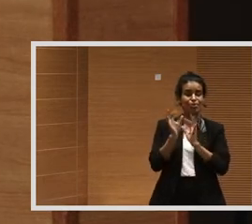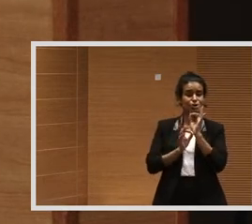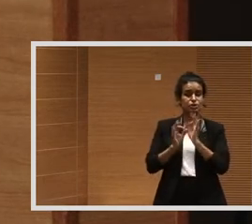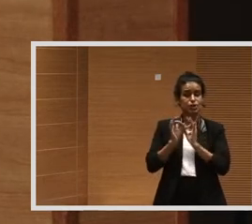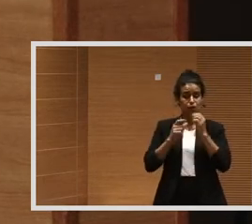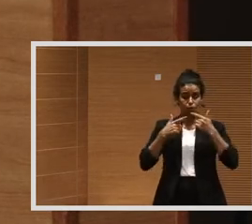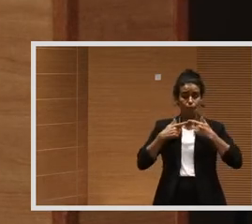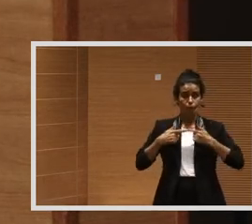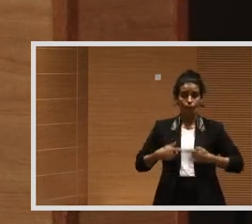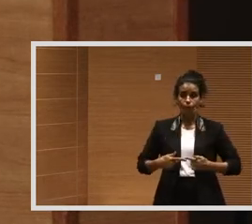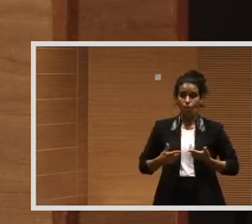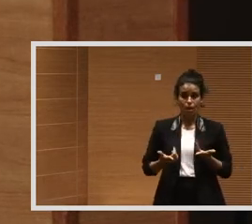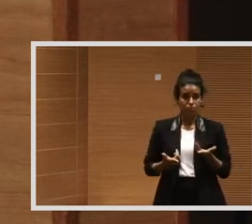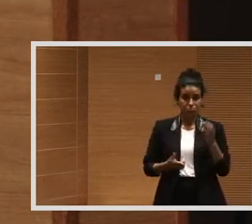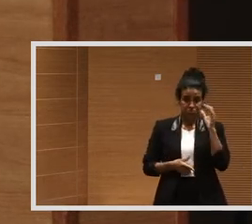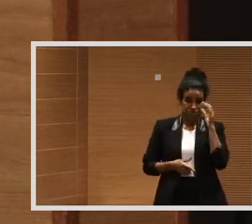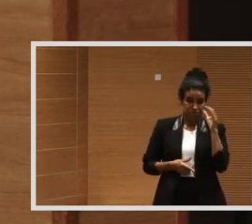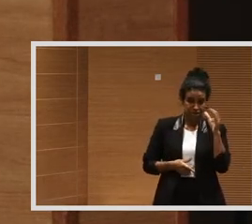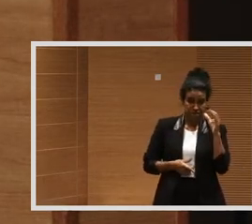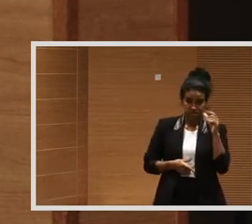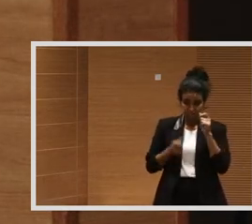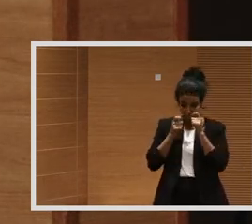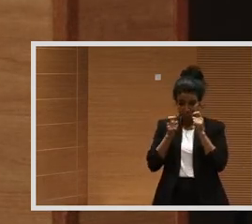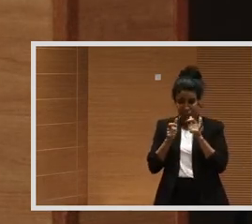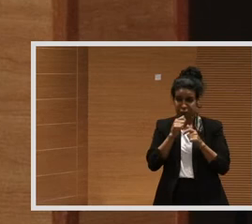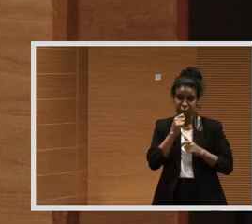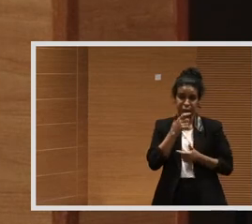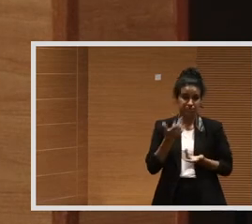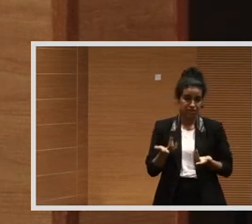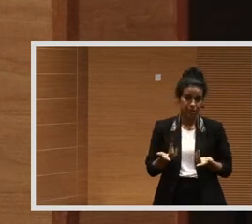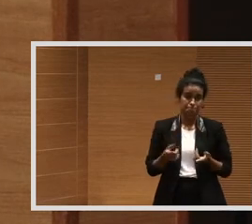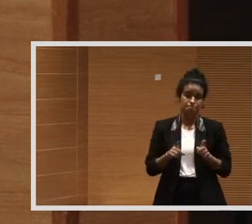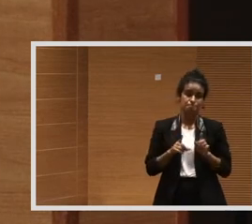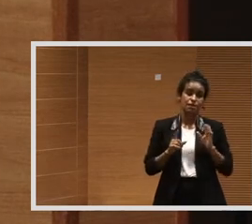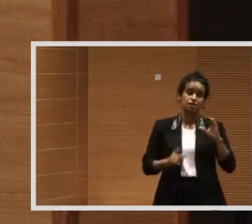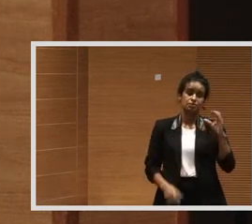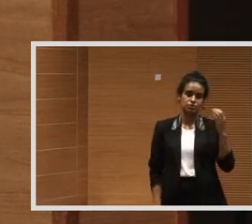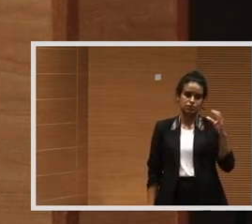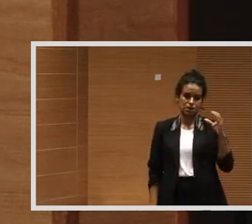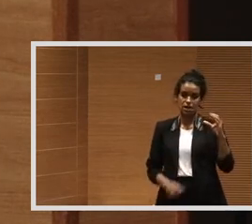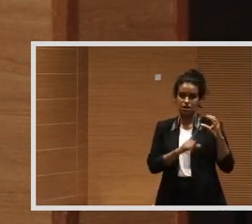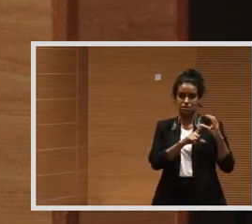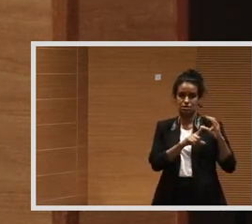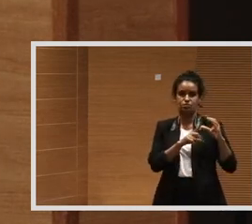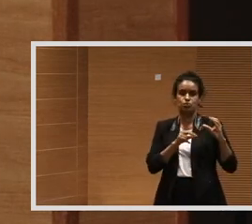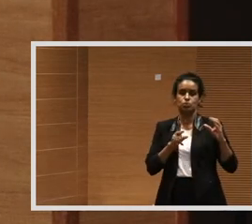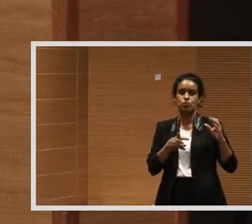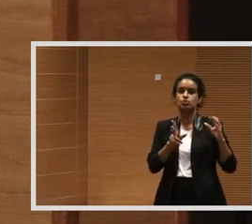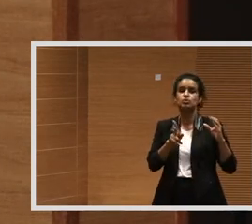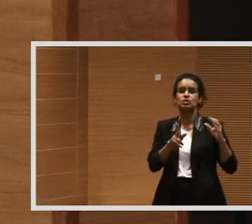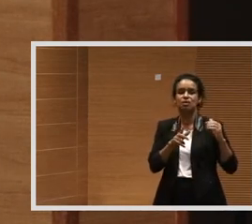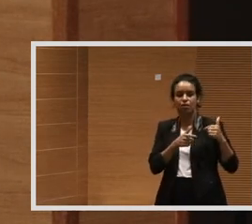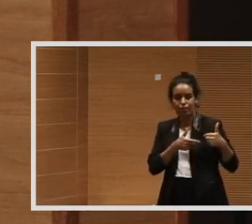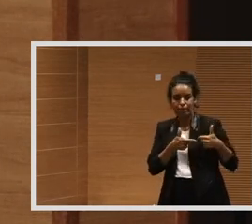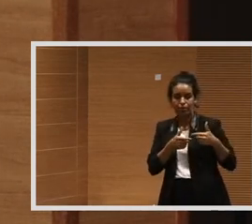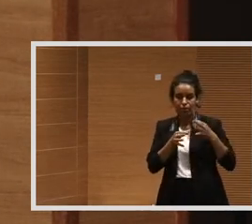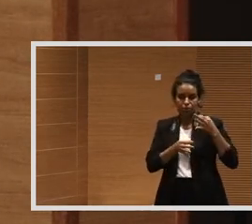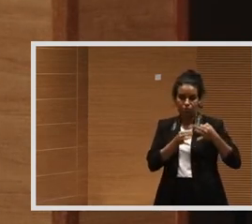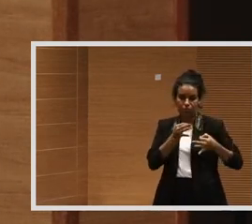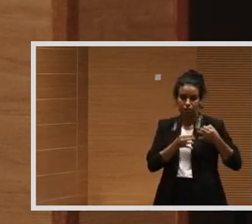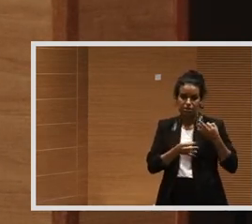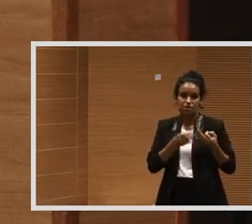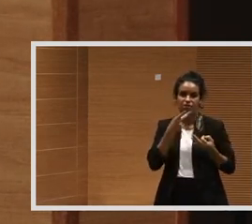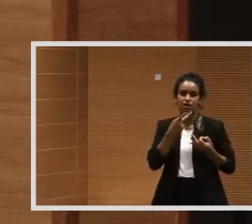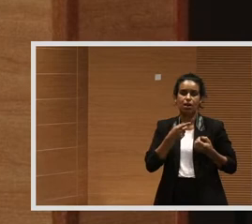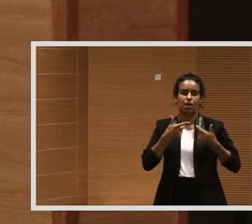da ciência. Então, a ciência continua sendo uma justificativa de verdade, de